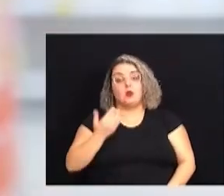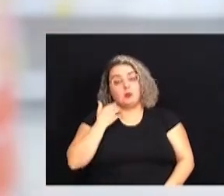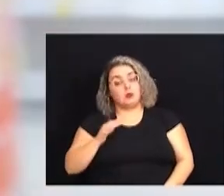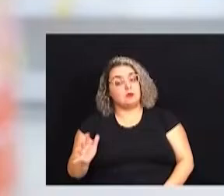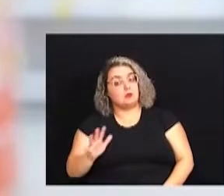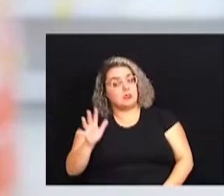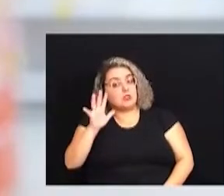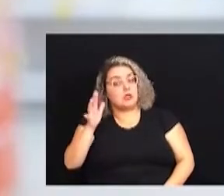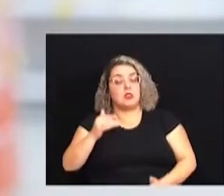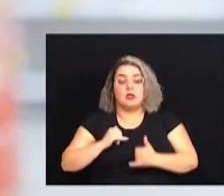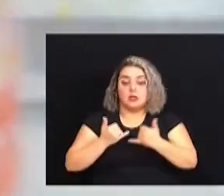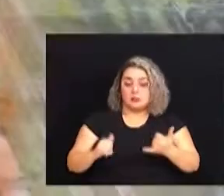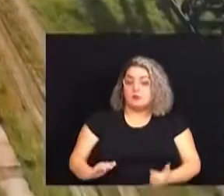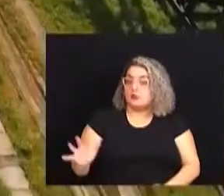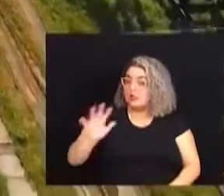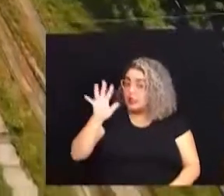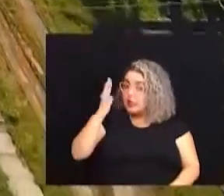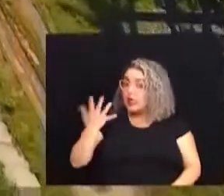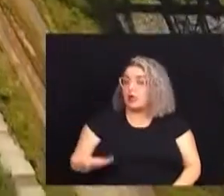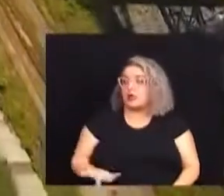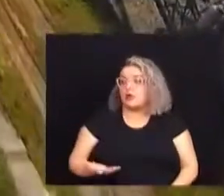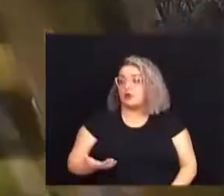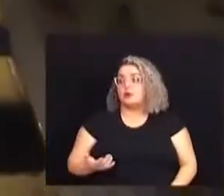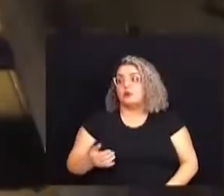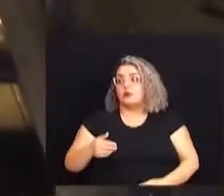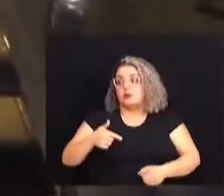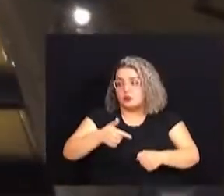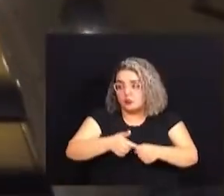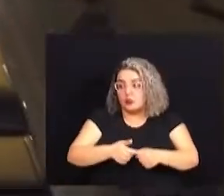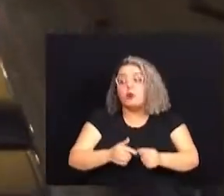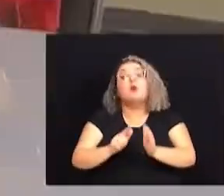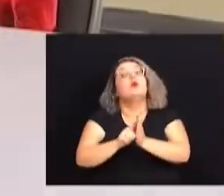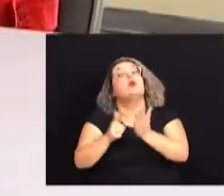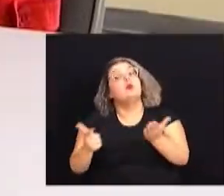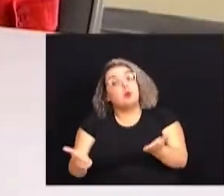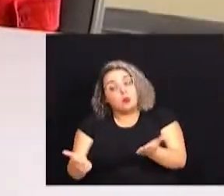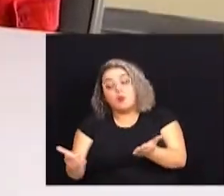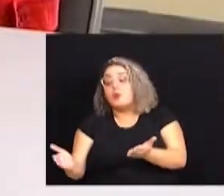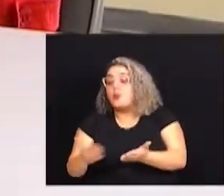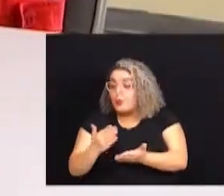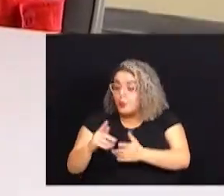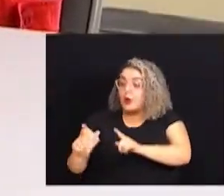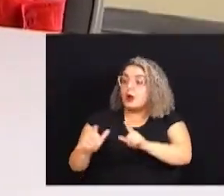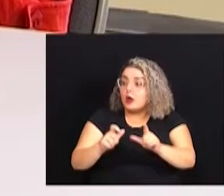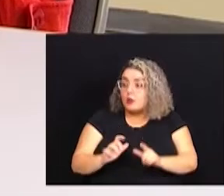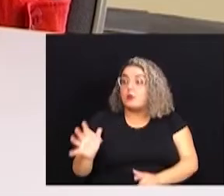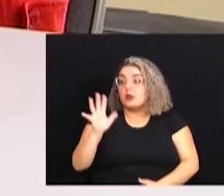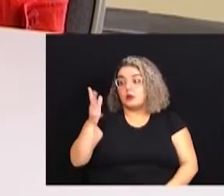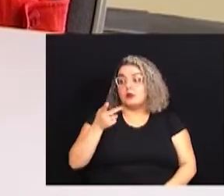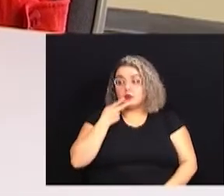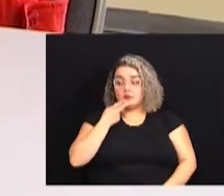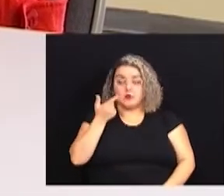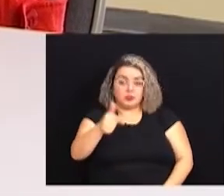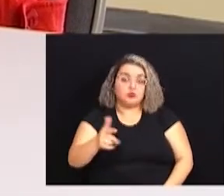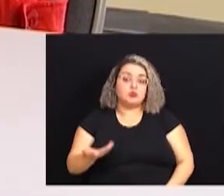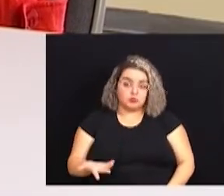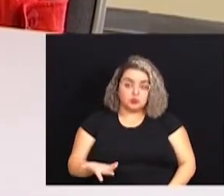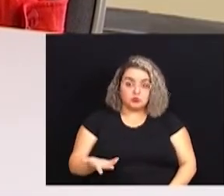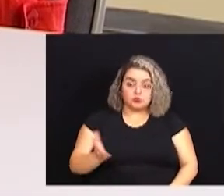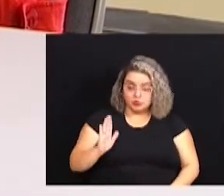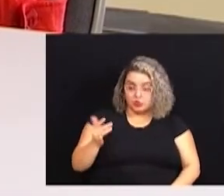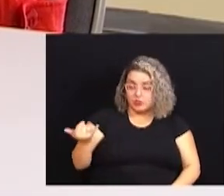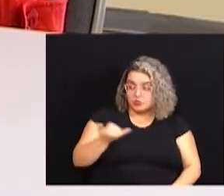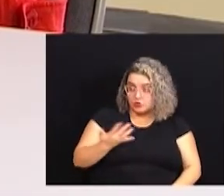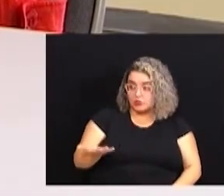contexto em que a comida ficou mais caro, a energia ficou mais caro, que o combustível... O álbum ficou mais caro. O álbum ficou mais caro. Reforça aquilo que eu